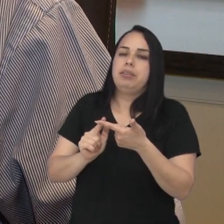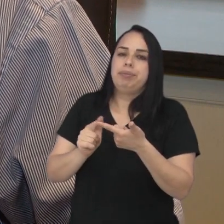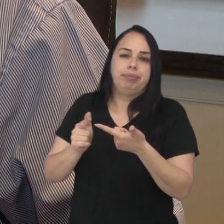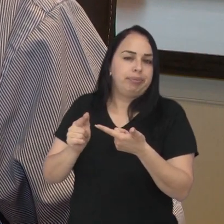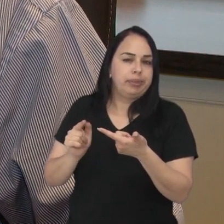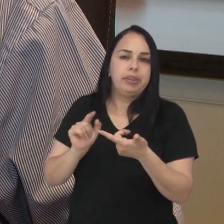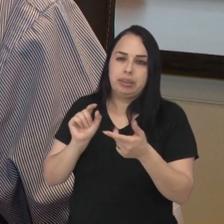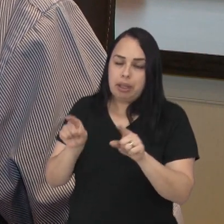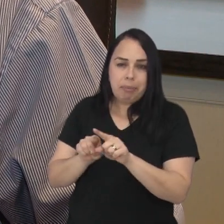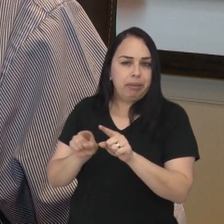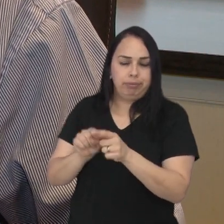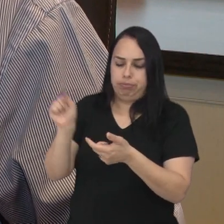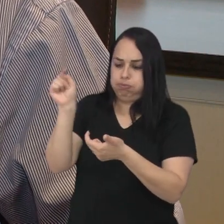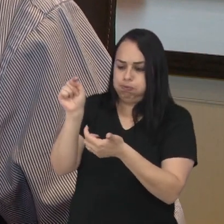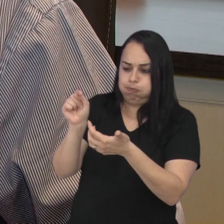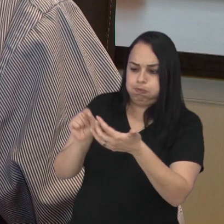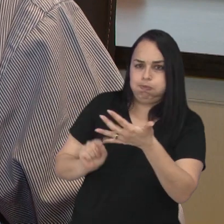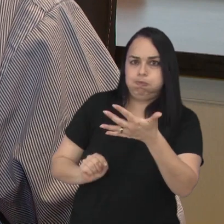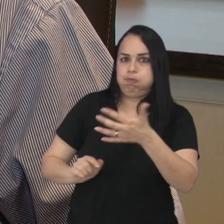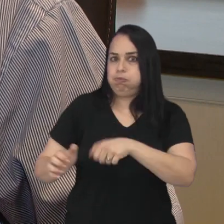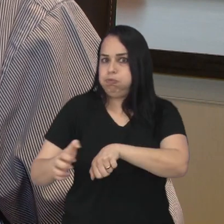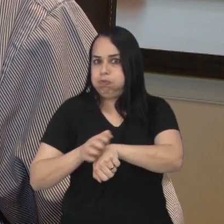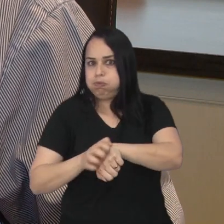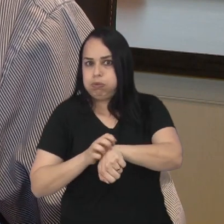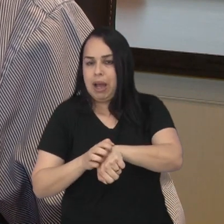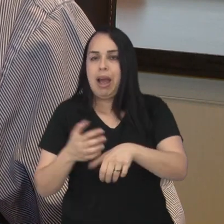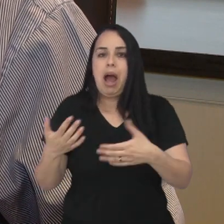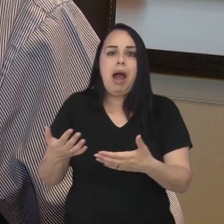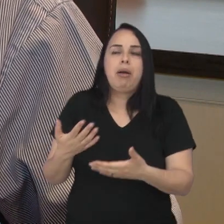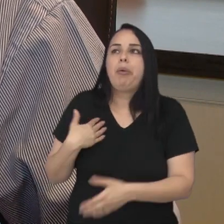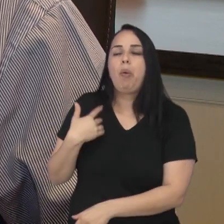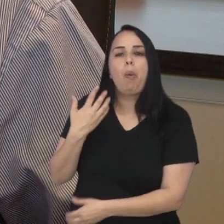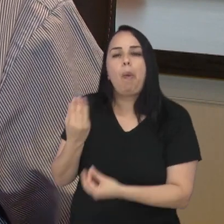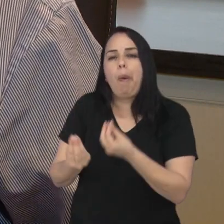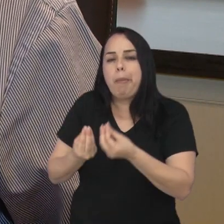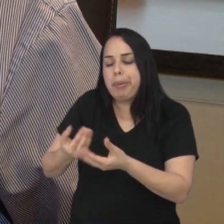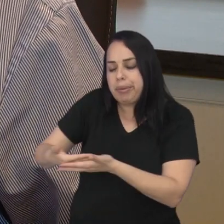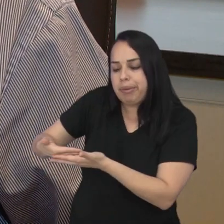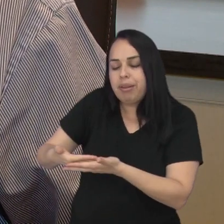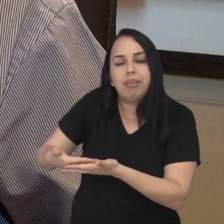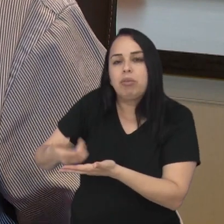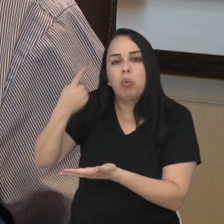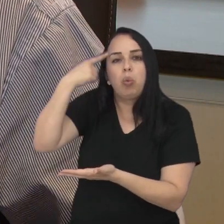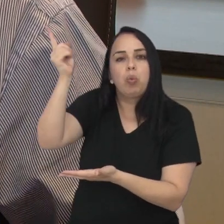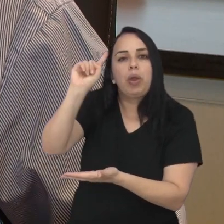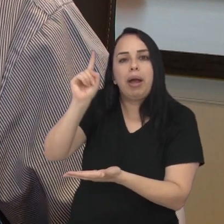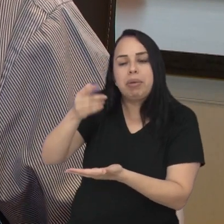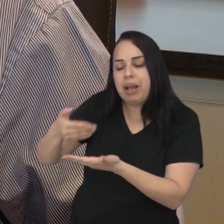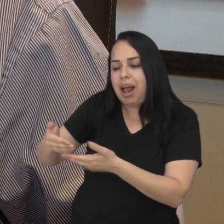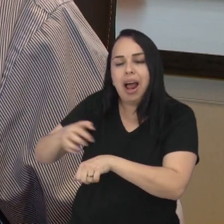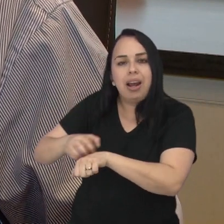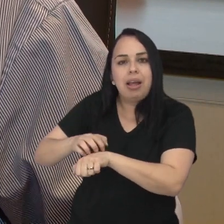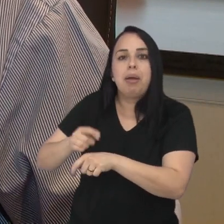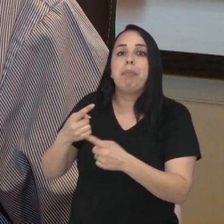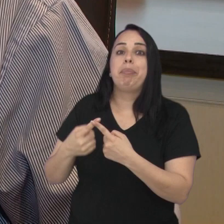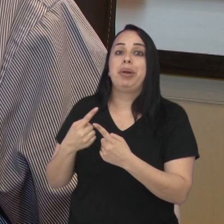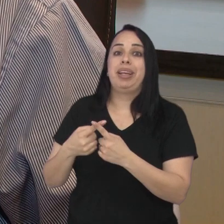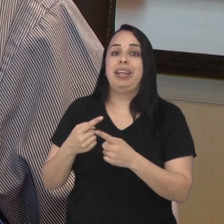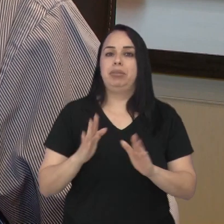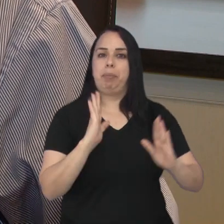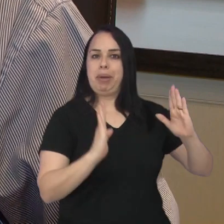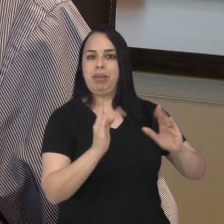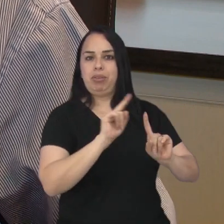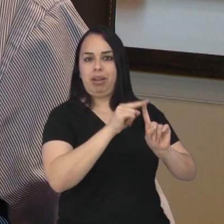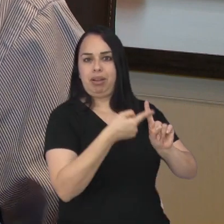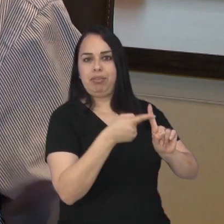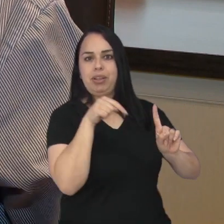alimentares, intolerâncias alimentares e até atopia, quadros de alergia. Mas de onde veio essa alergia? Às vezes vem do alimento que a